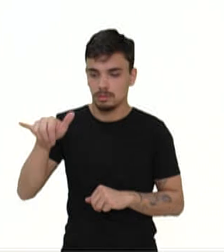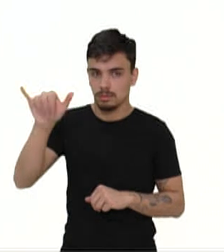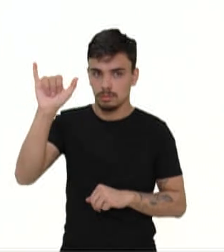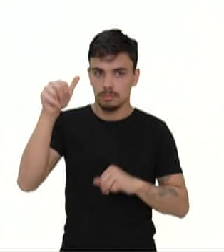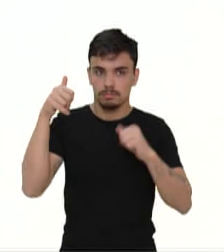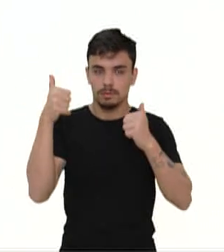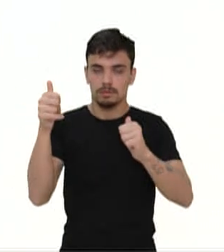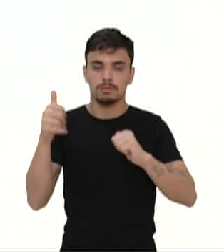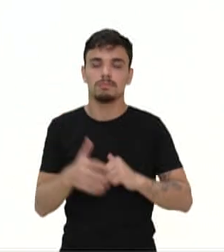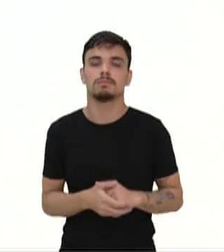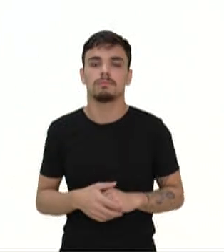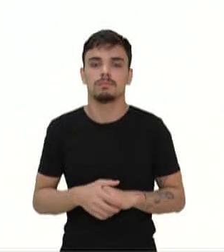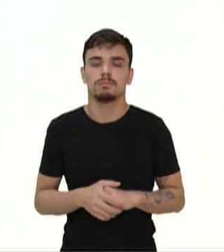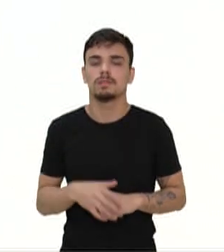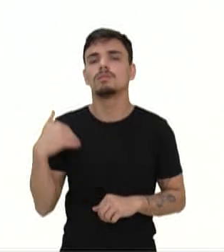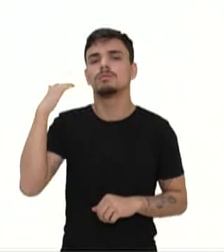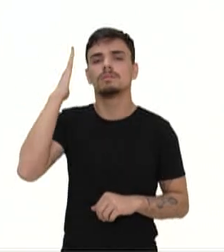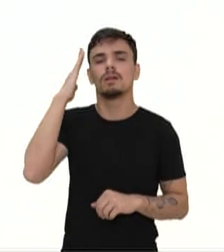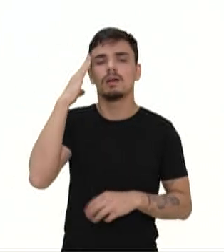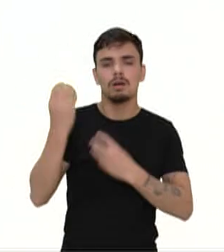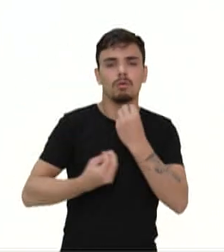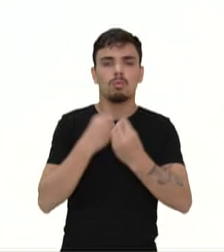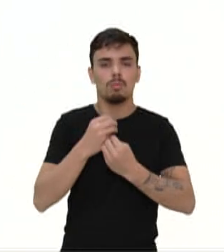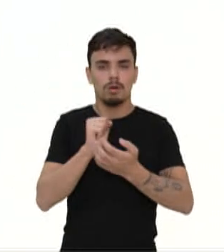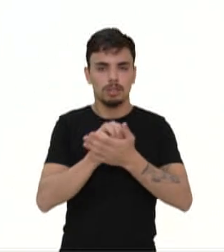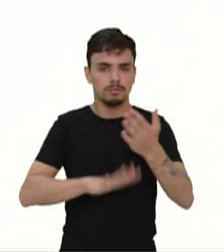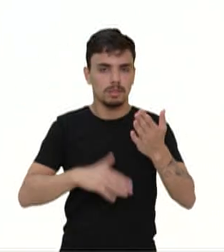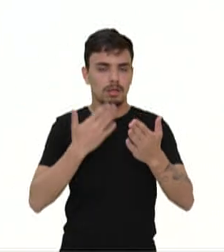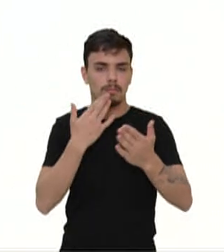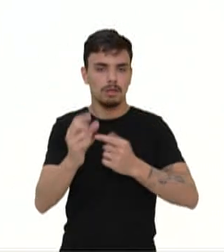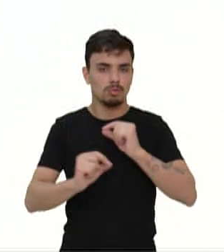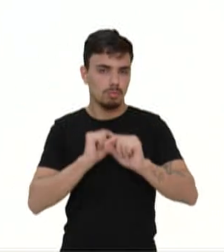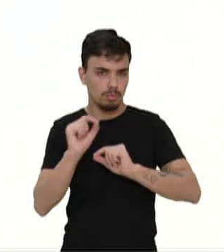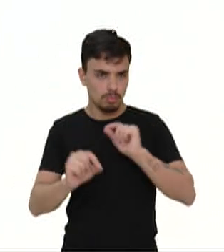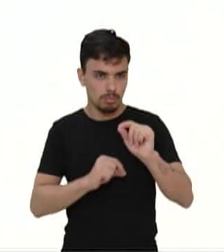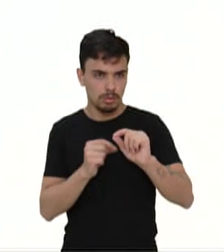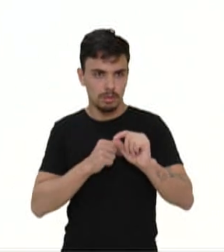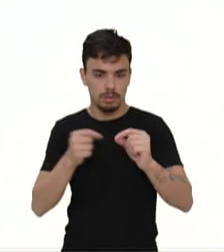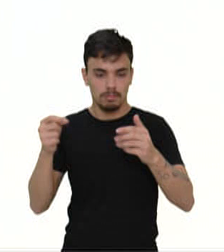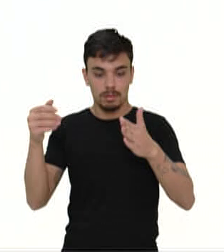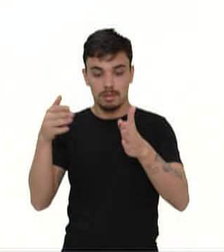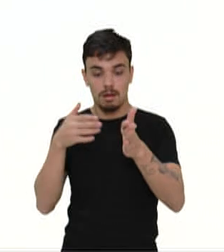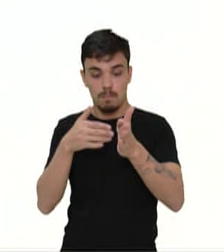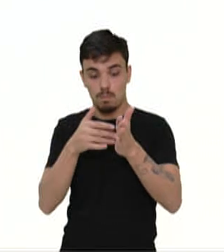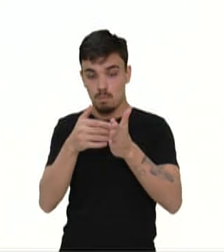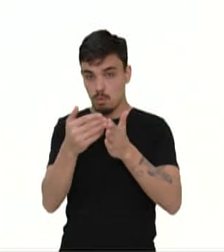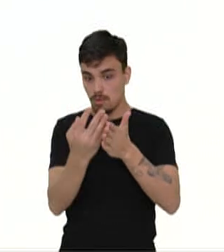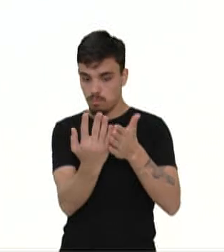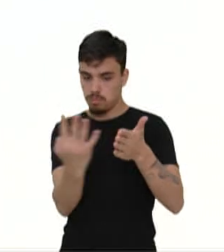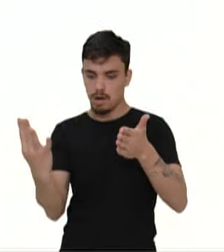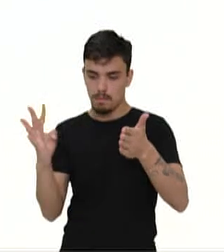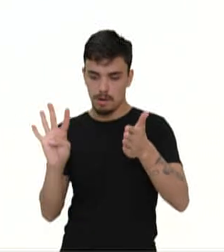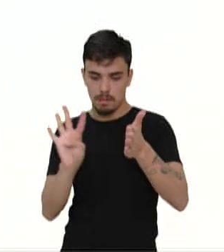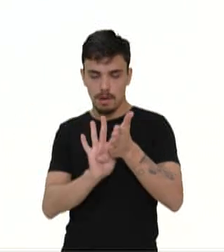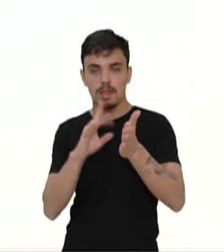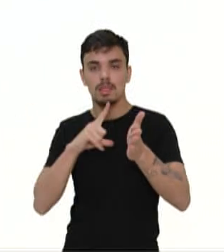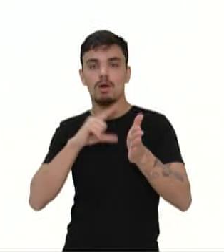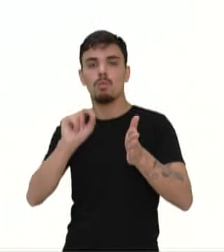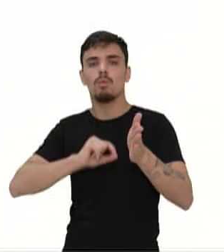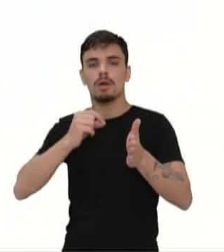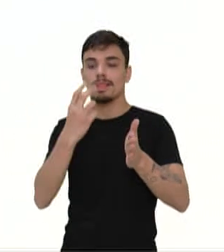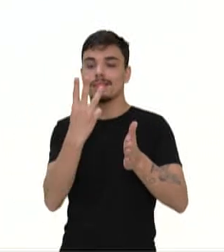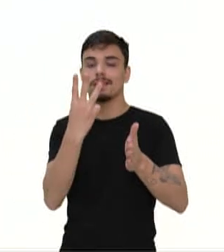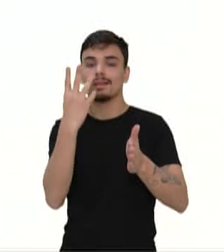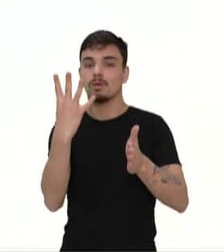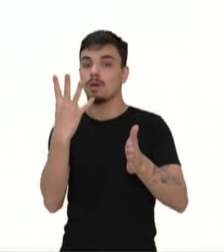y. E eu sei, como o exercício disse aqui, que para cercar essa parte aqui, nós temos aí 34